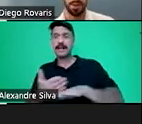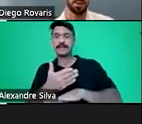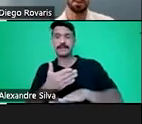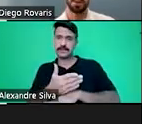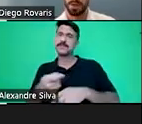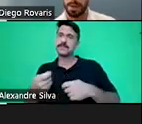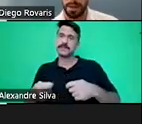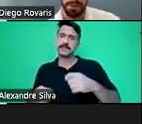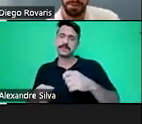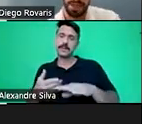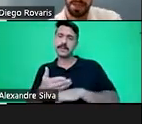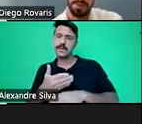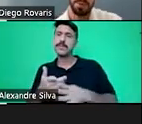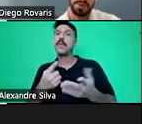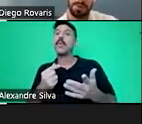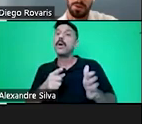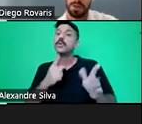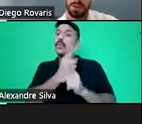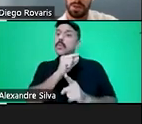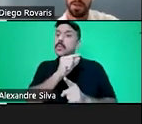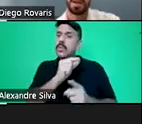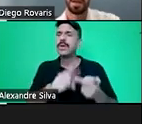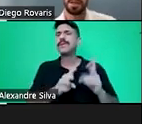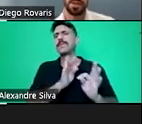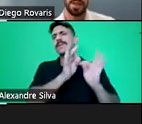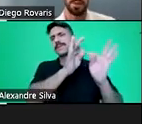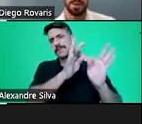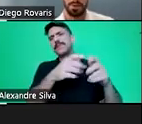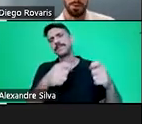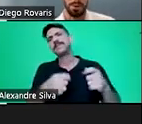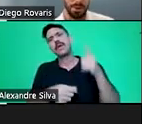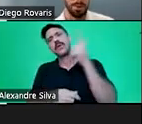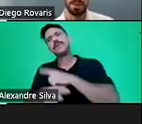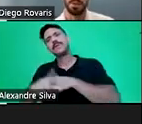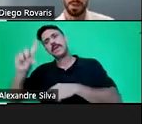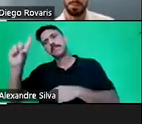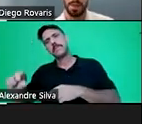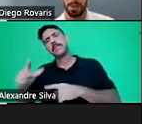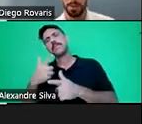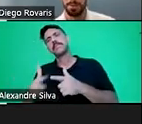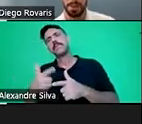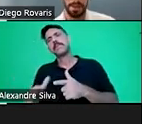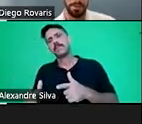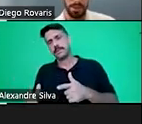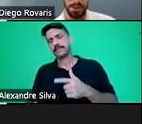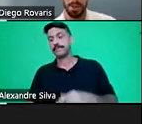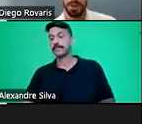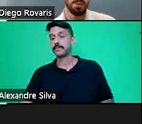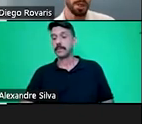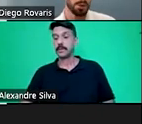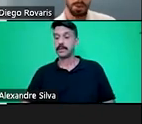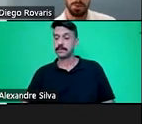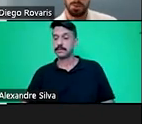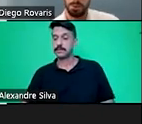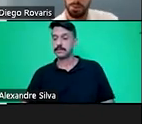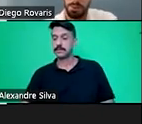ter acesso a diagnóstico, têm que ter acesso a tratamento. Isso é uma coisa que a gente sabe que dentro do contexto brasileiro depende basicamente